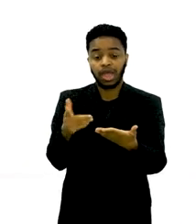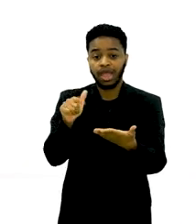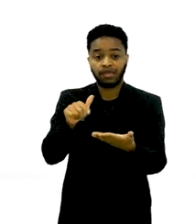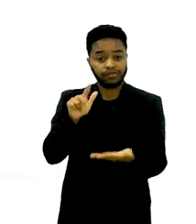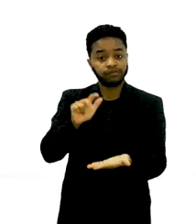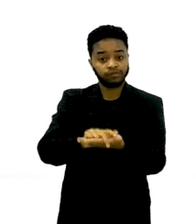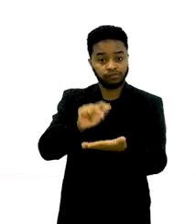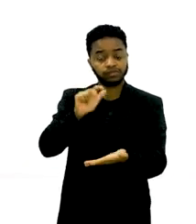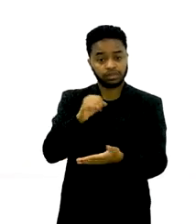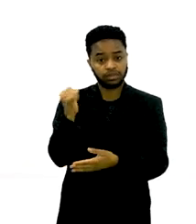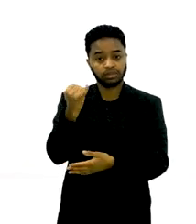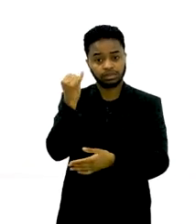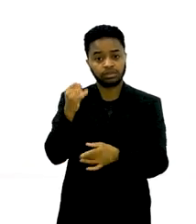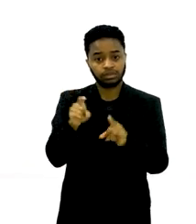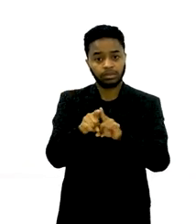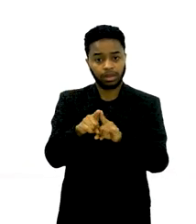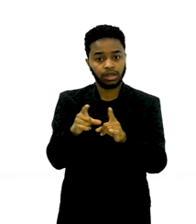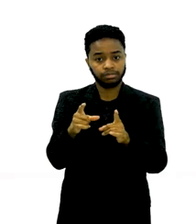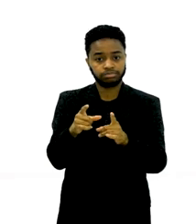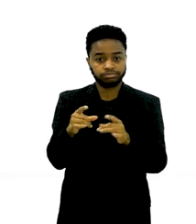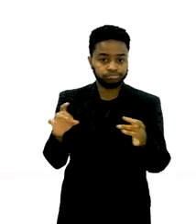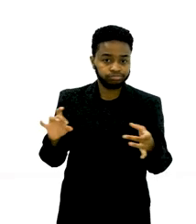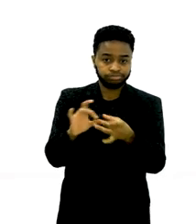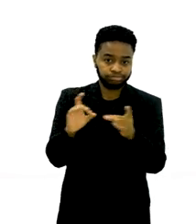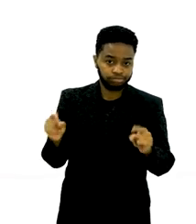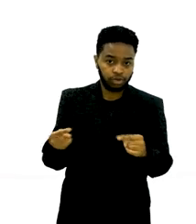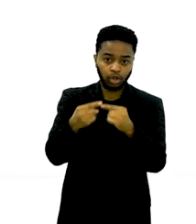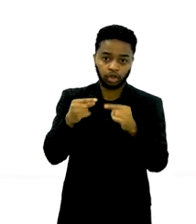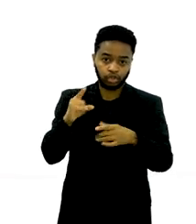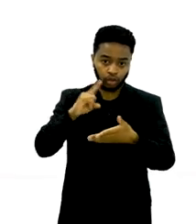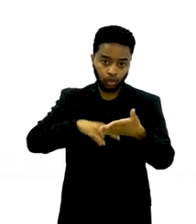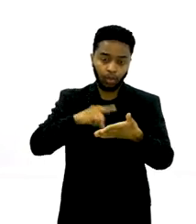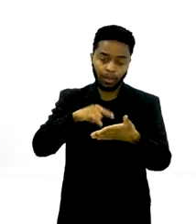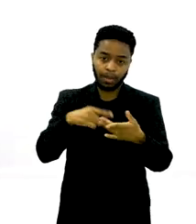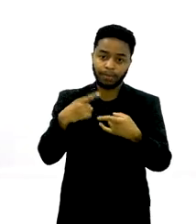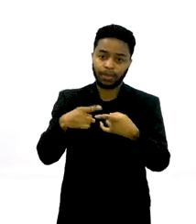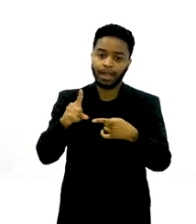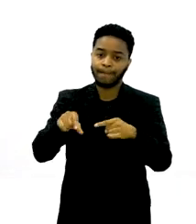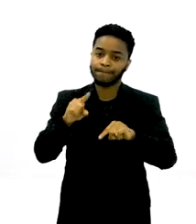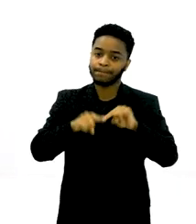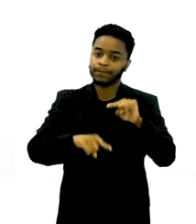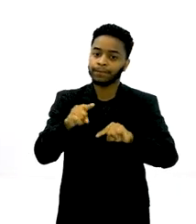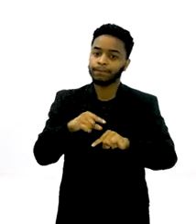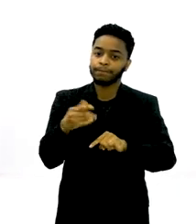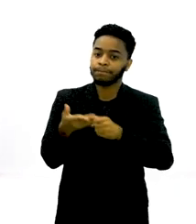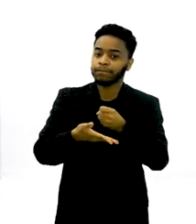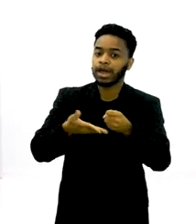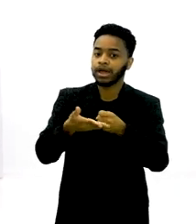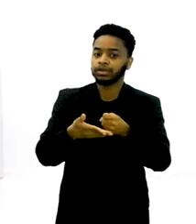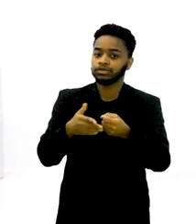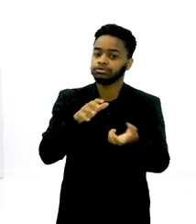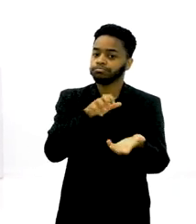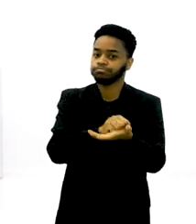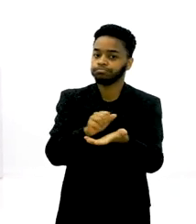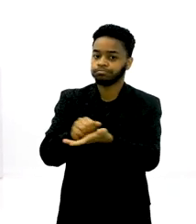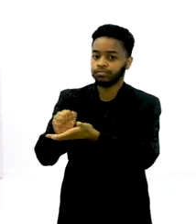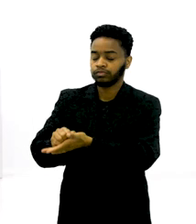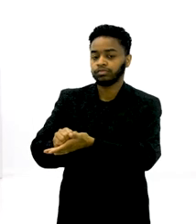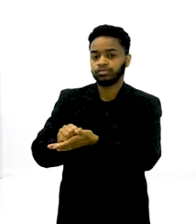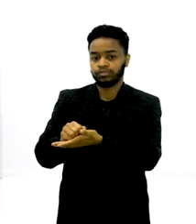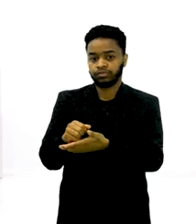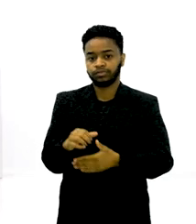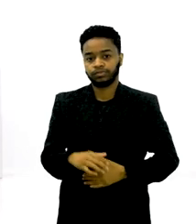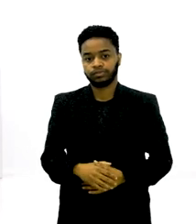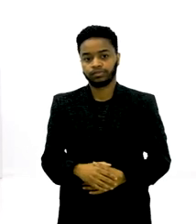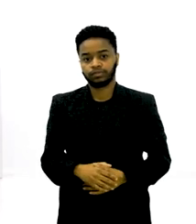é reconhecida como um documento eh como uma fonte primária né documental